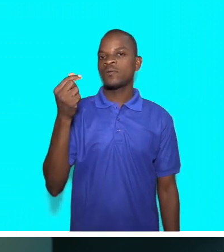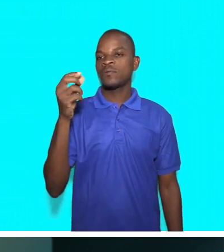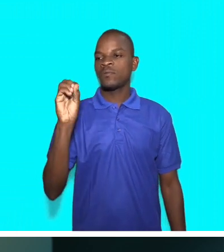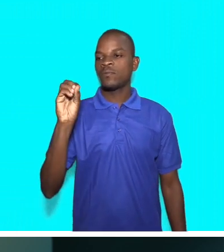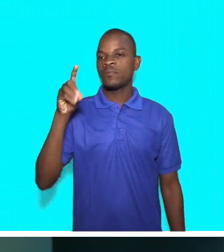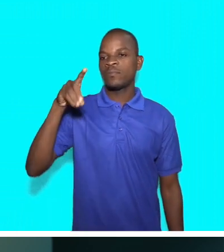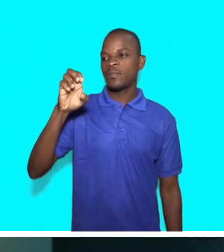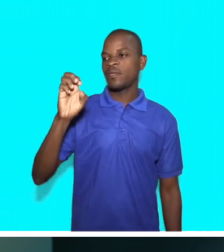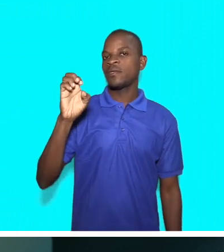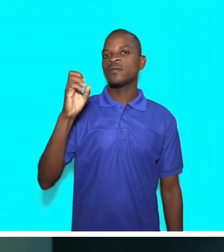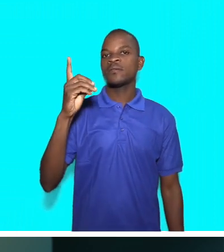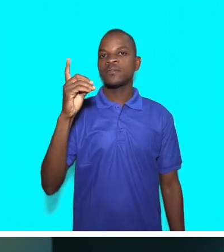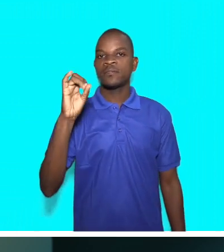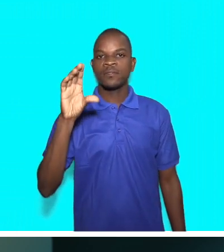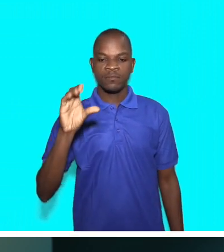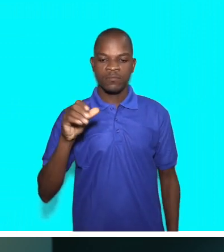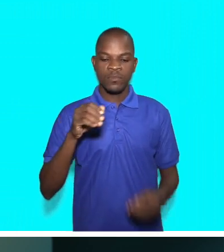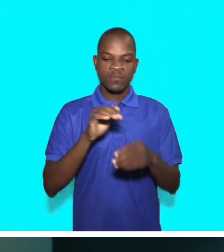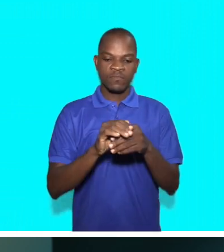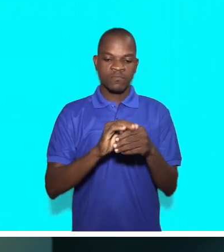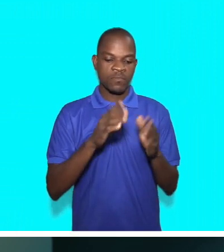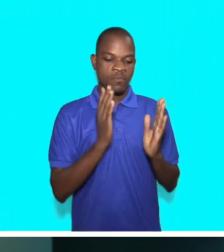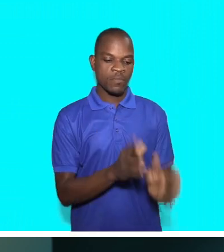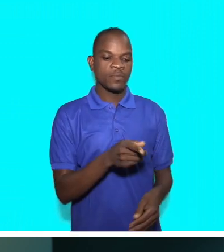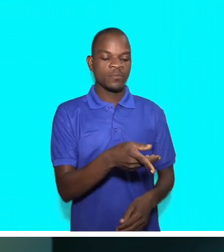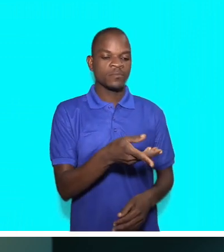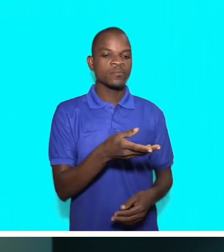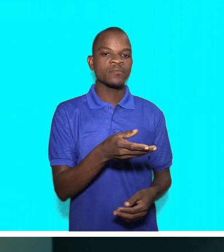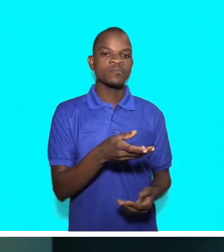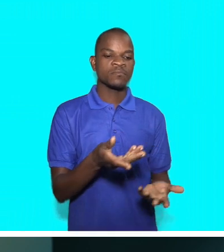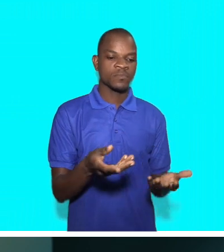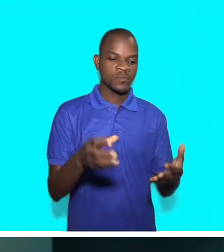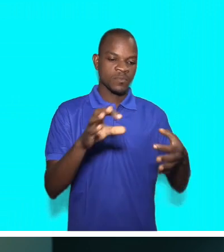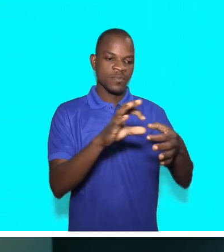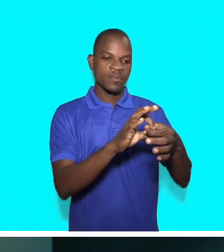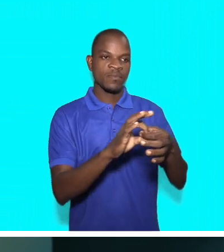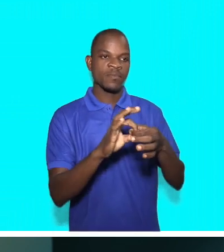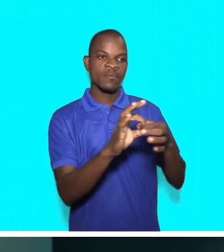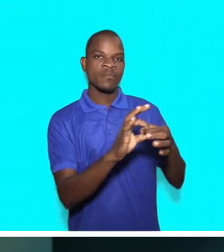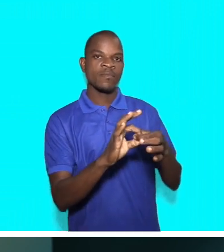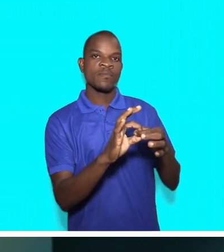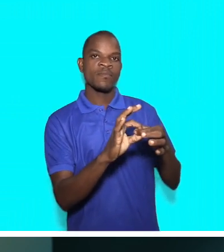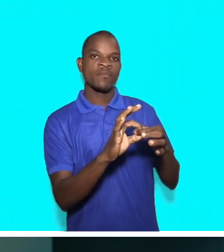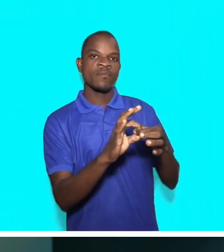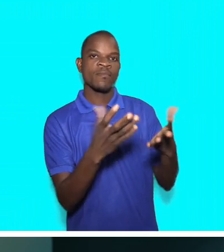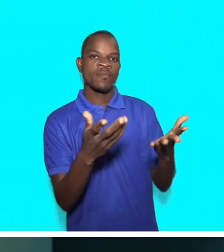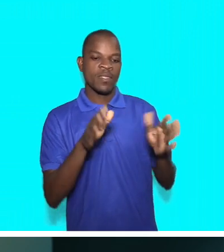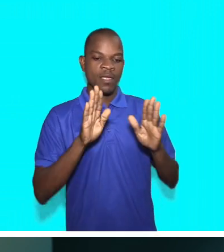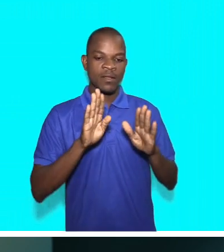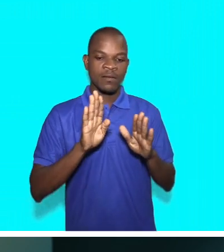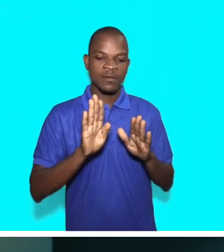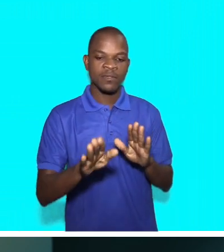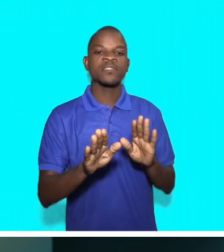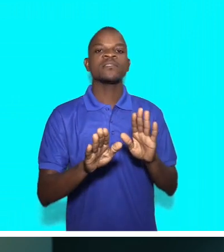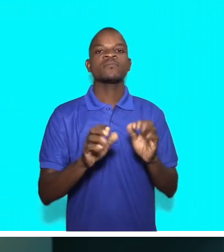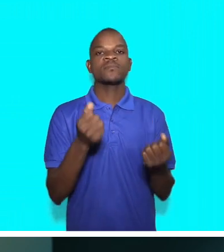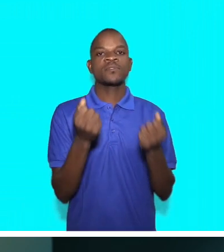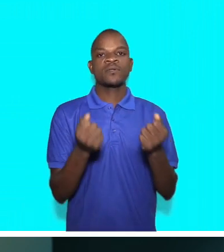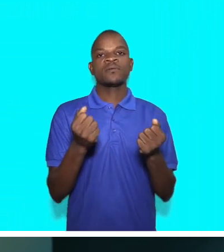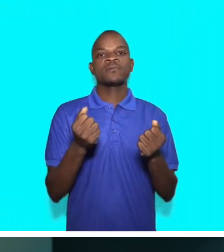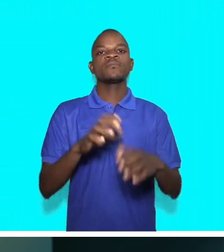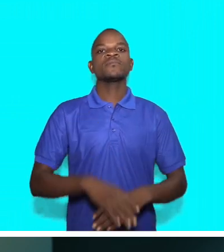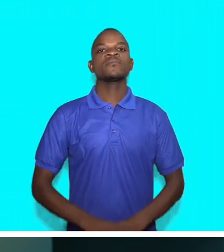-ortopédica, constituída por este corpo, que se acupula